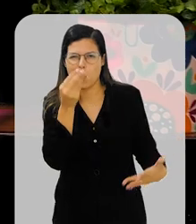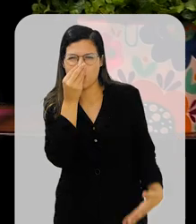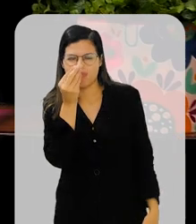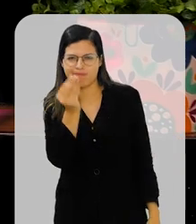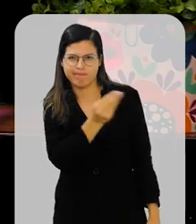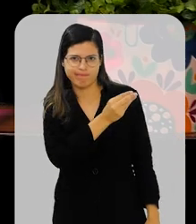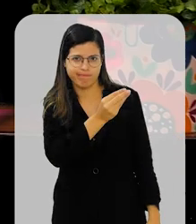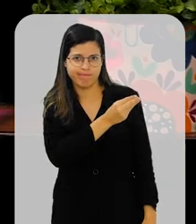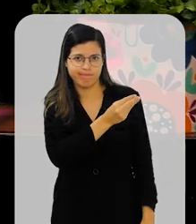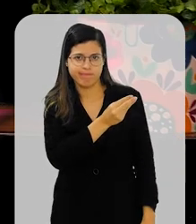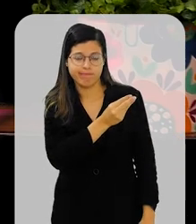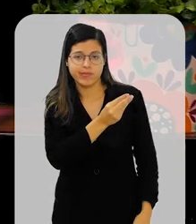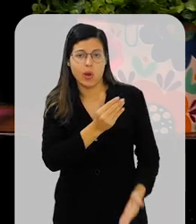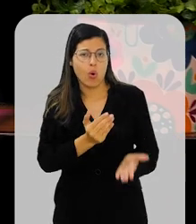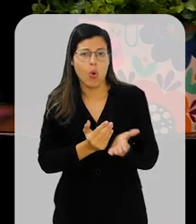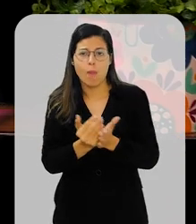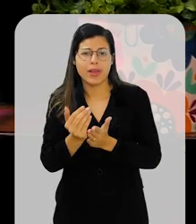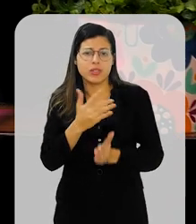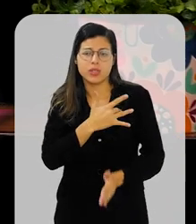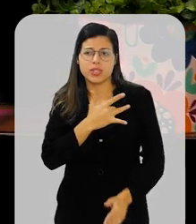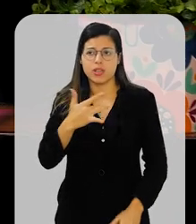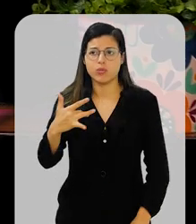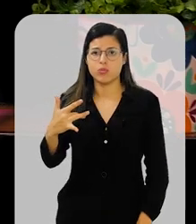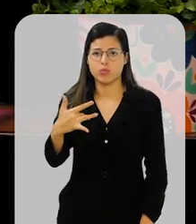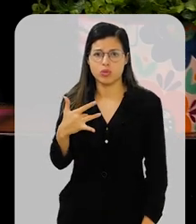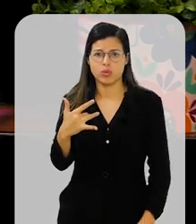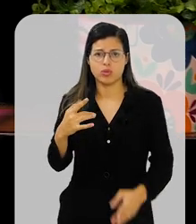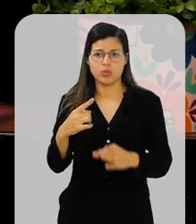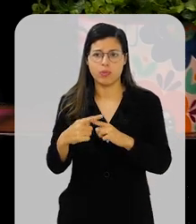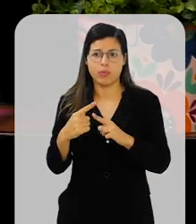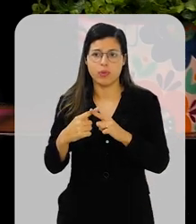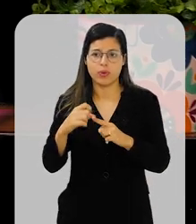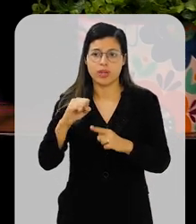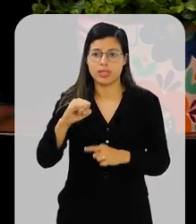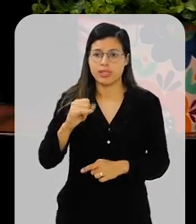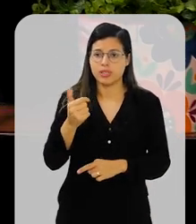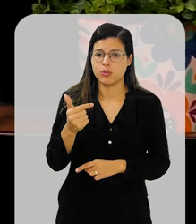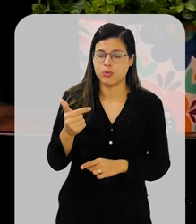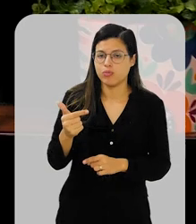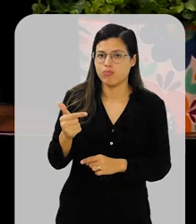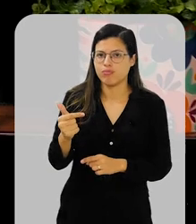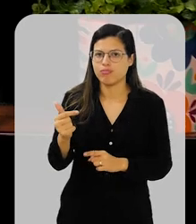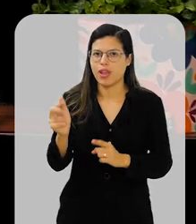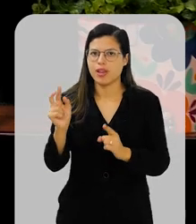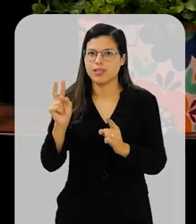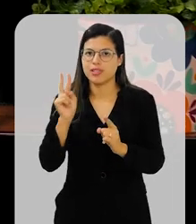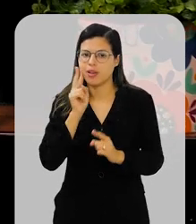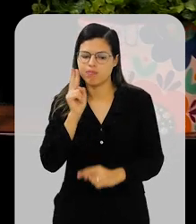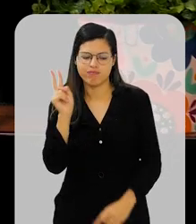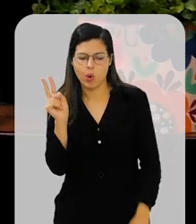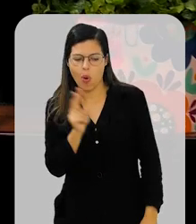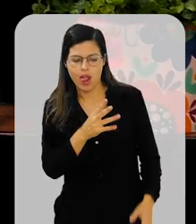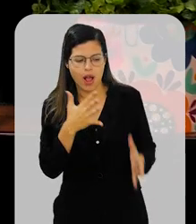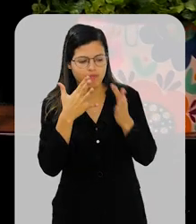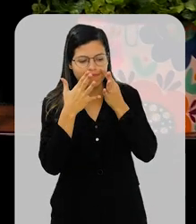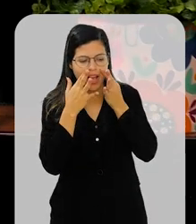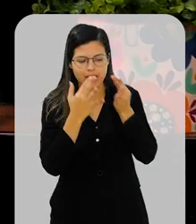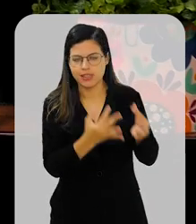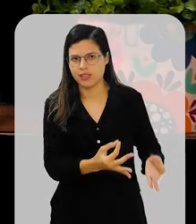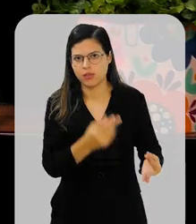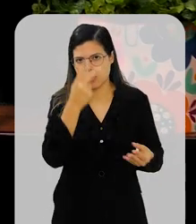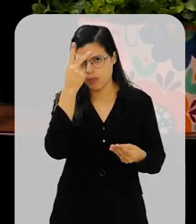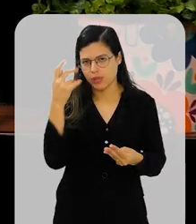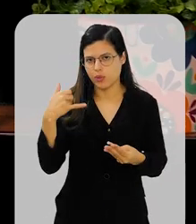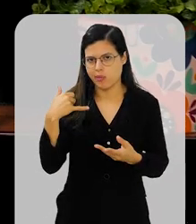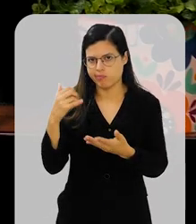o descaso dele, que começa com a saúde, porque se você não tem aquele olhar atento da